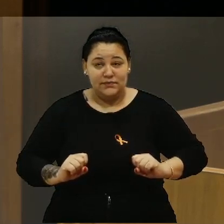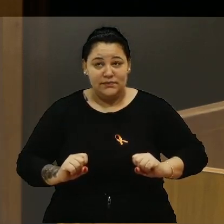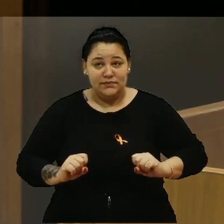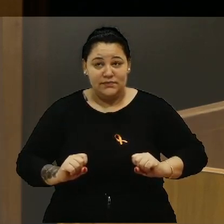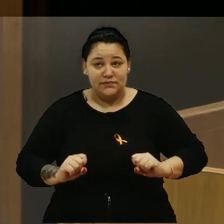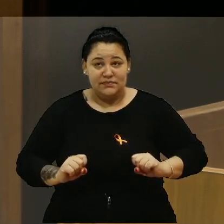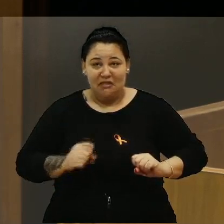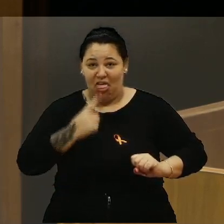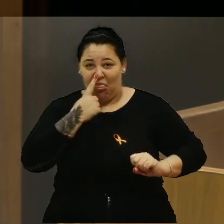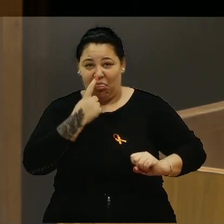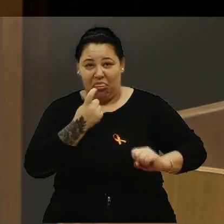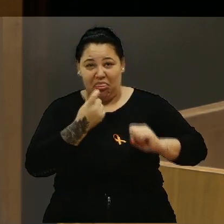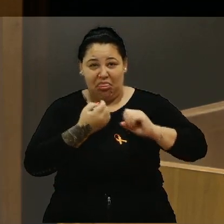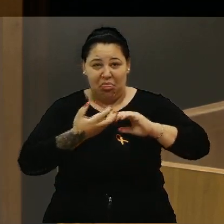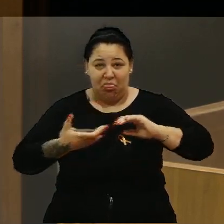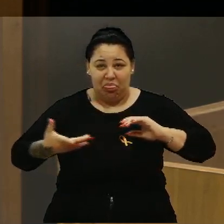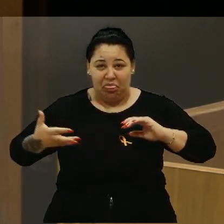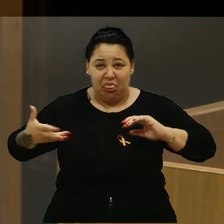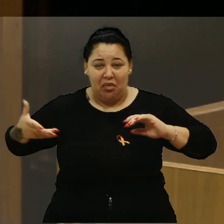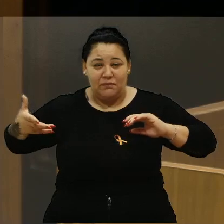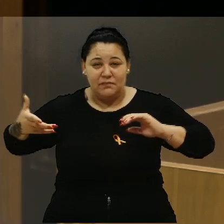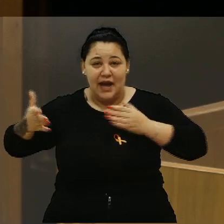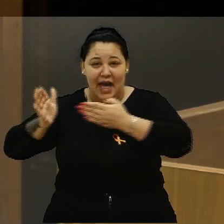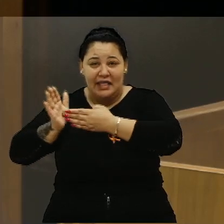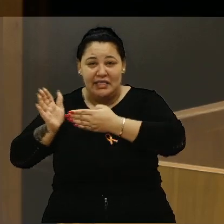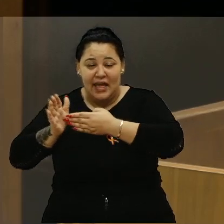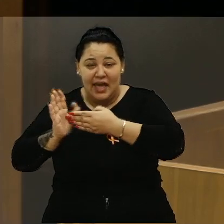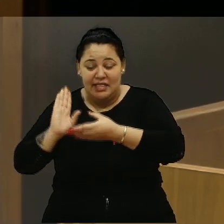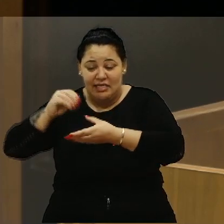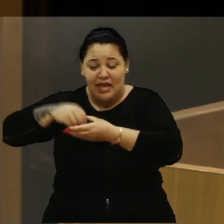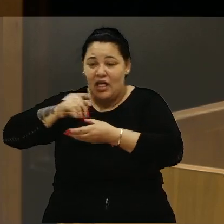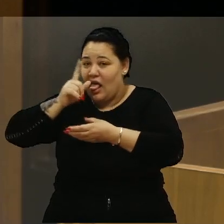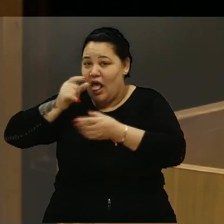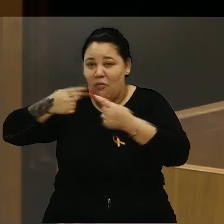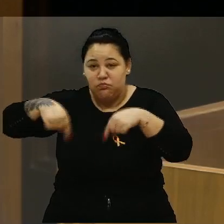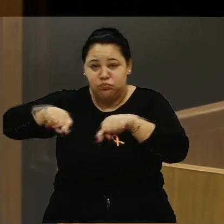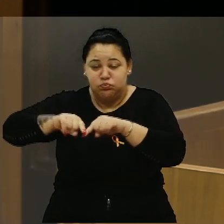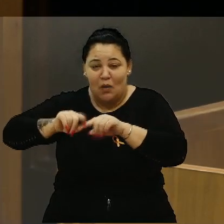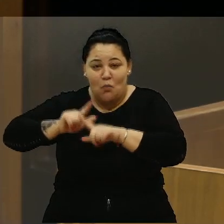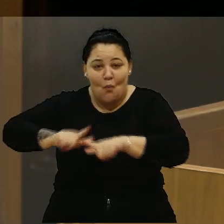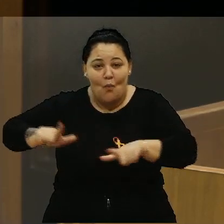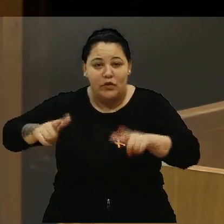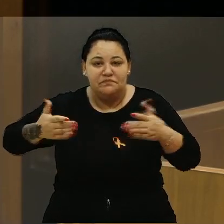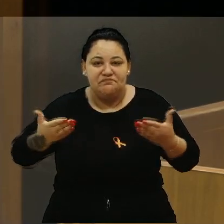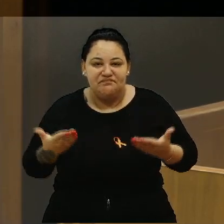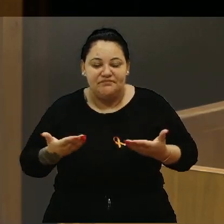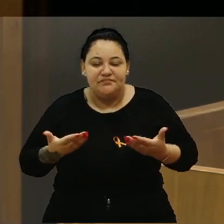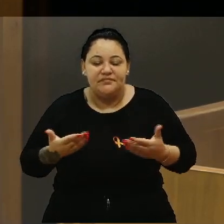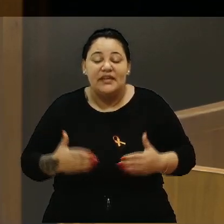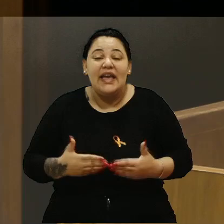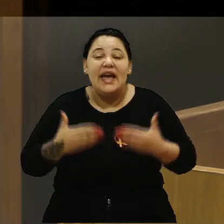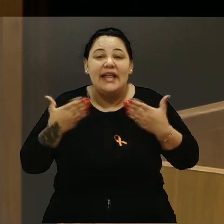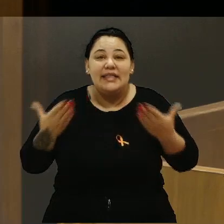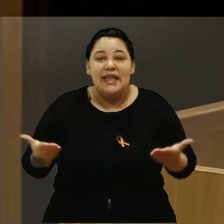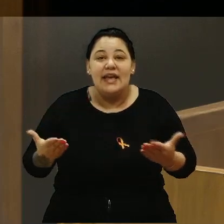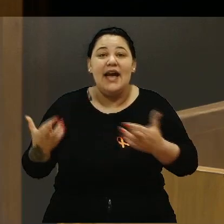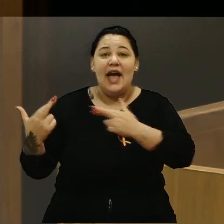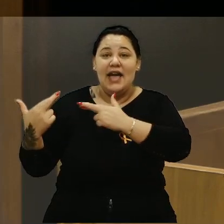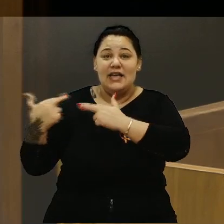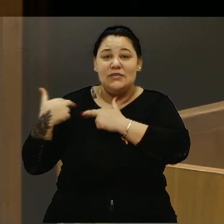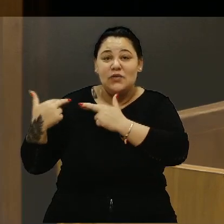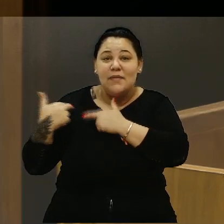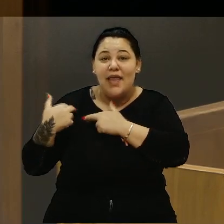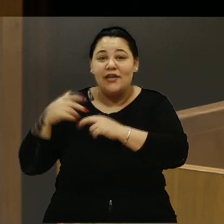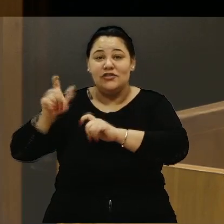escorrer do distrito até dentro da represa. Aonde está a responsabilidade daqueles que